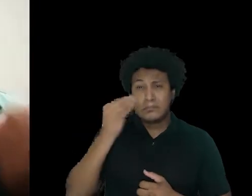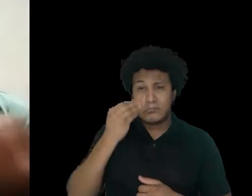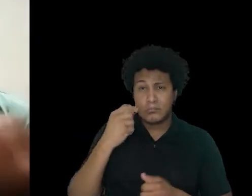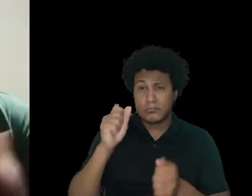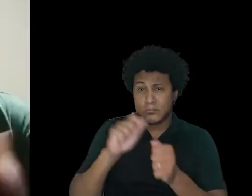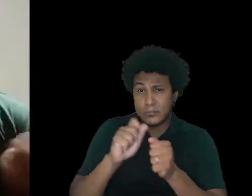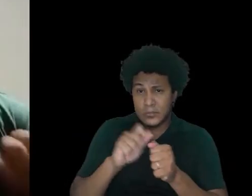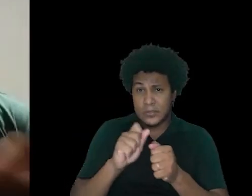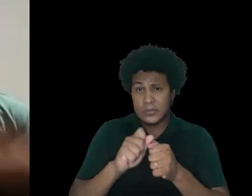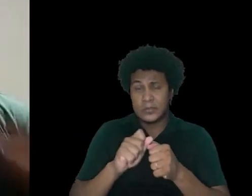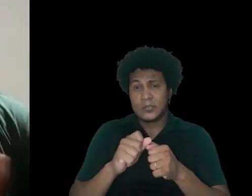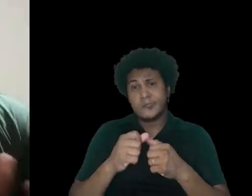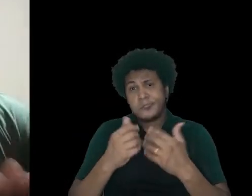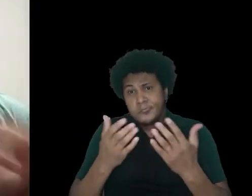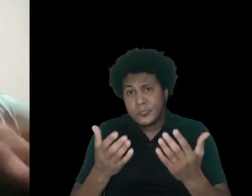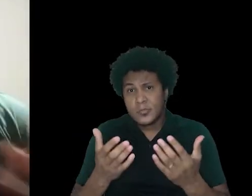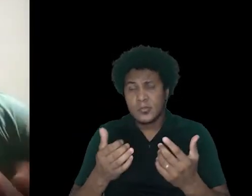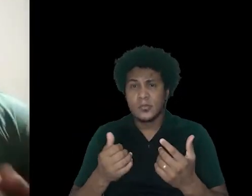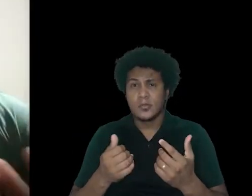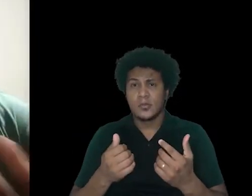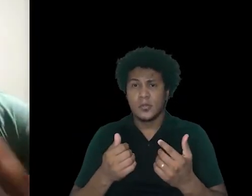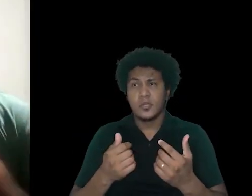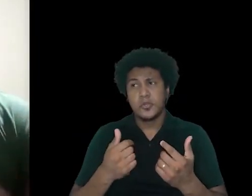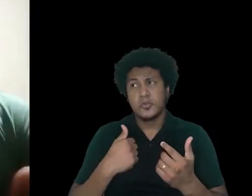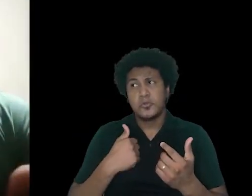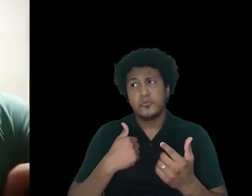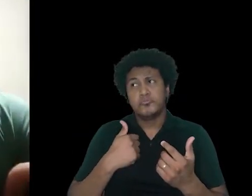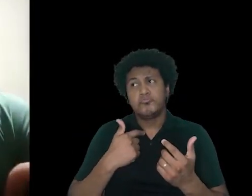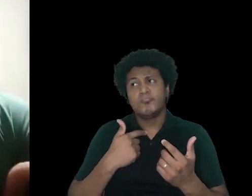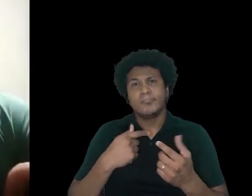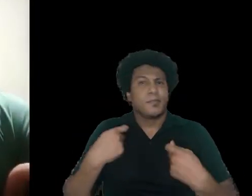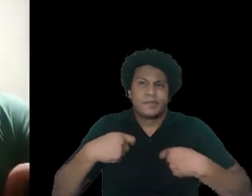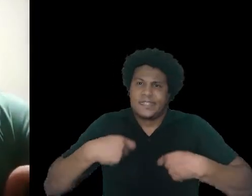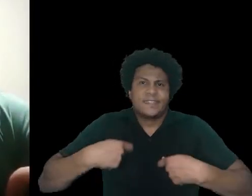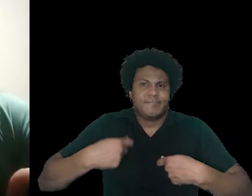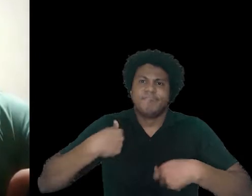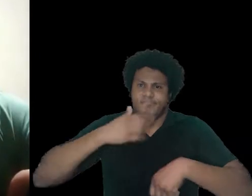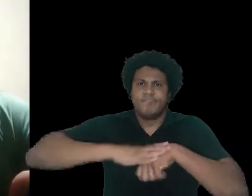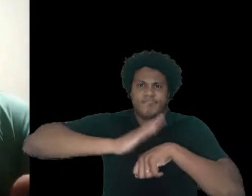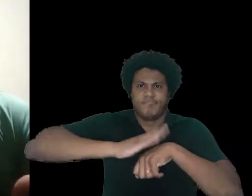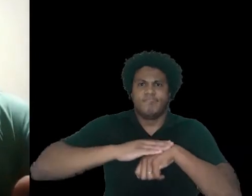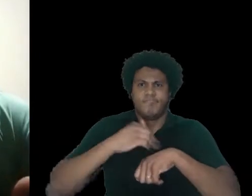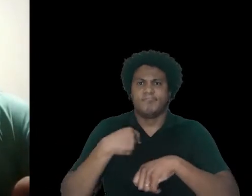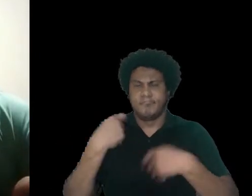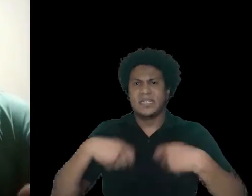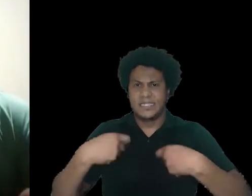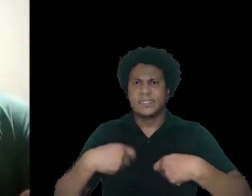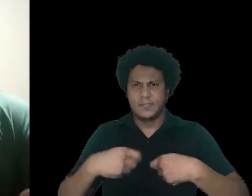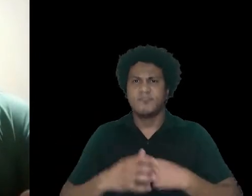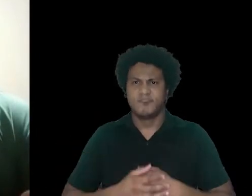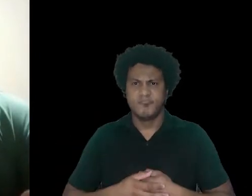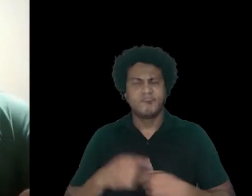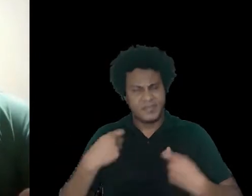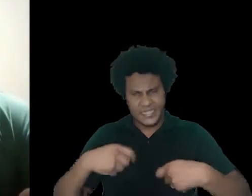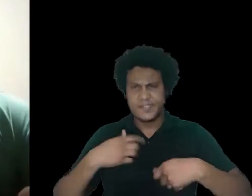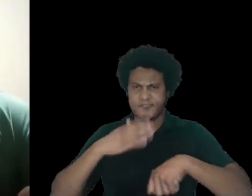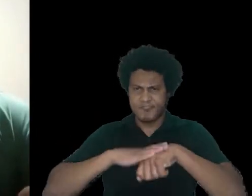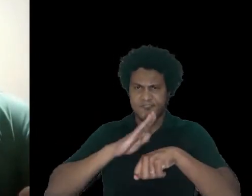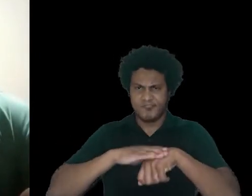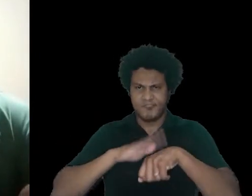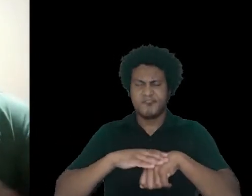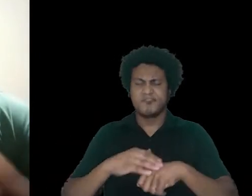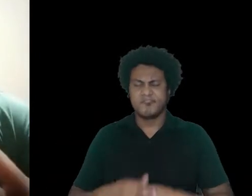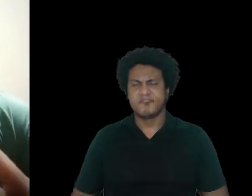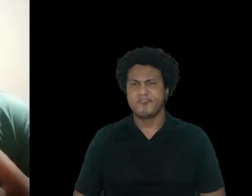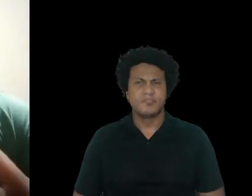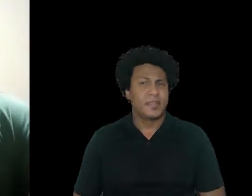dentro do que eu tentei fazer e fiz, eu acho que assim, eu tinha que ter feito, sabe? Tem